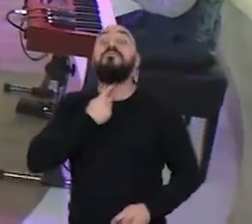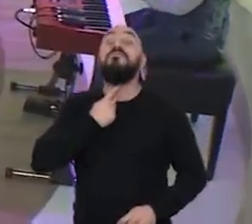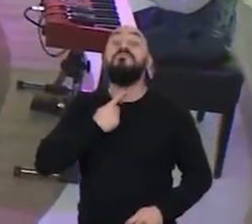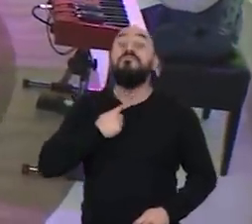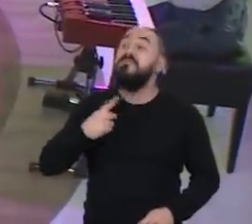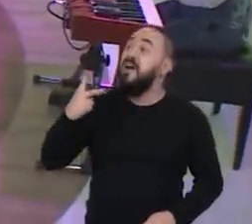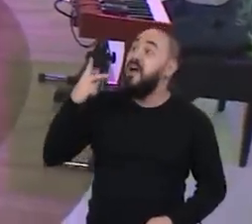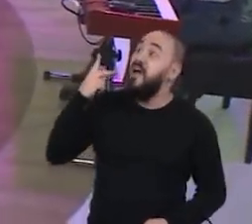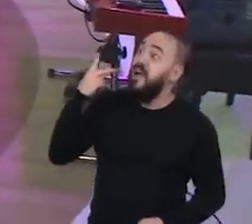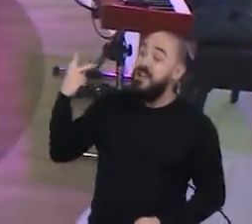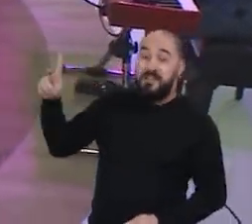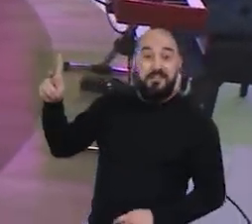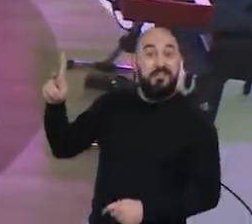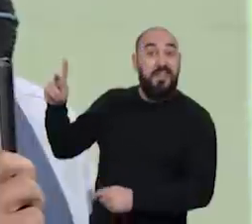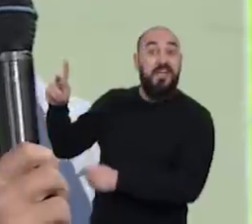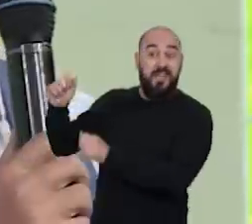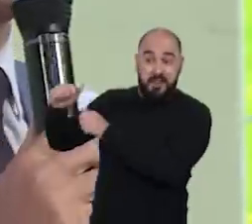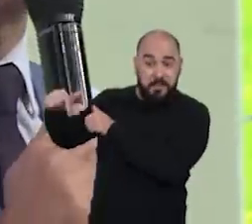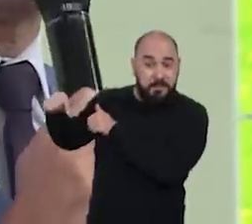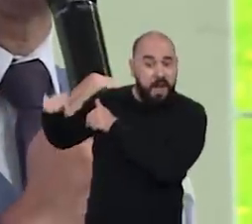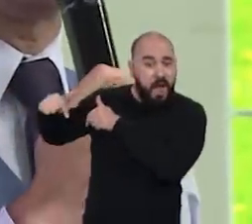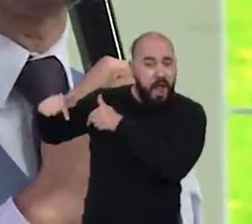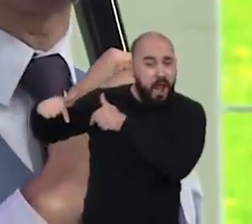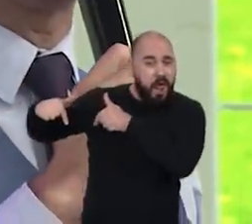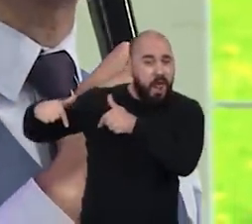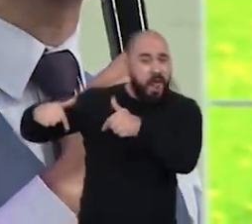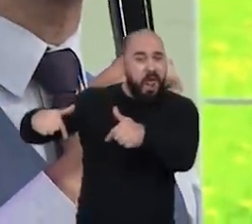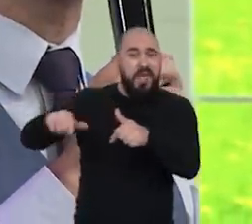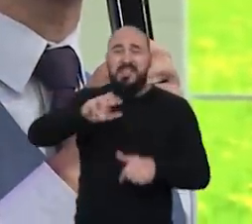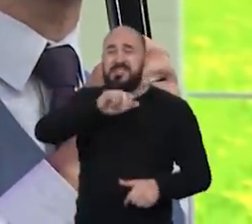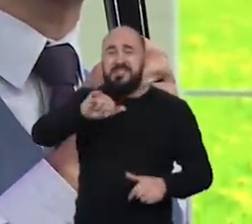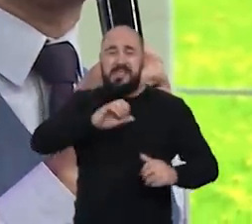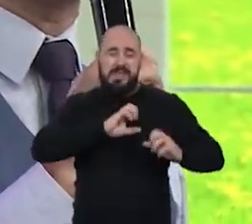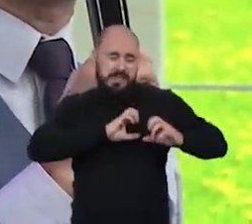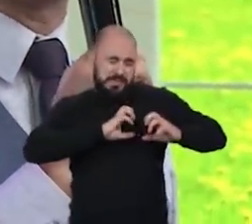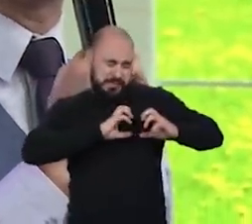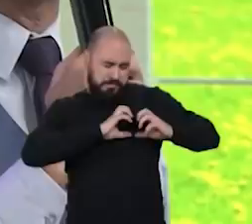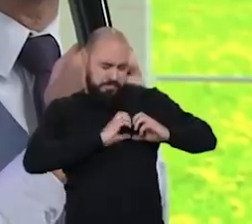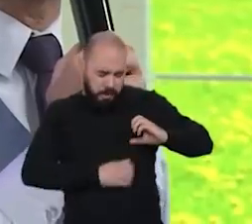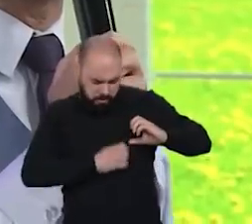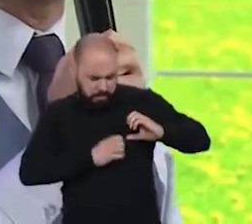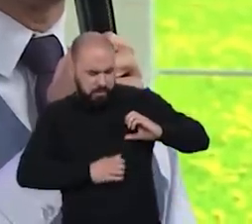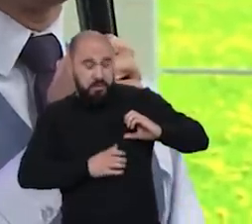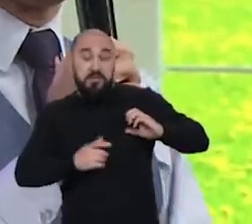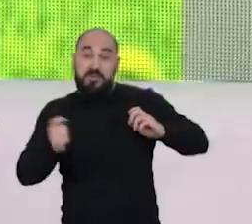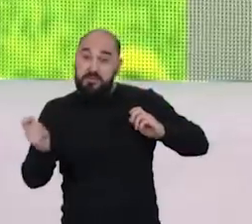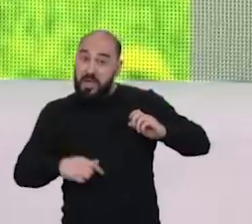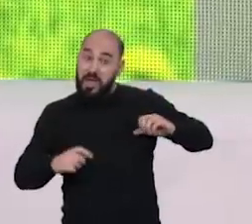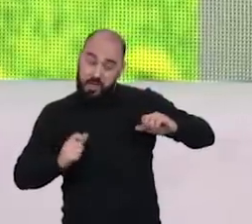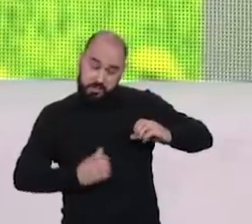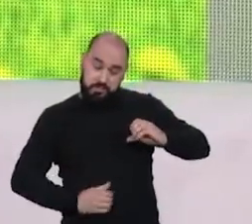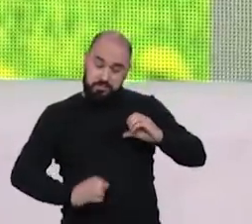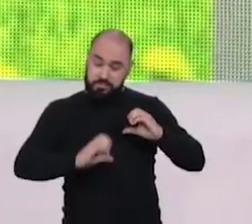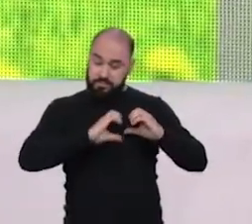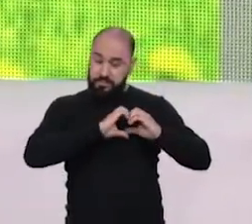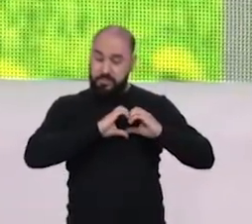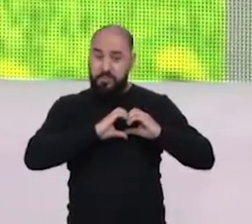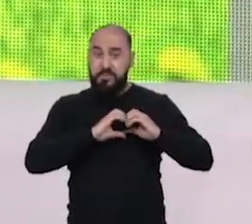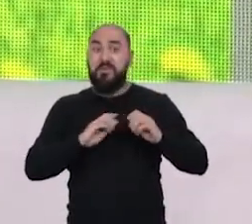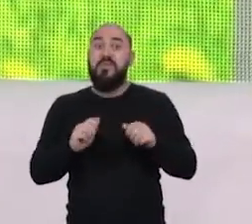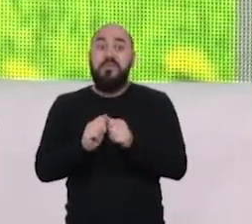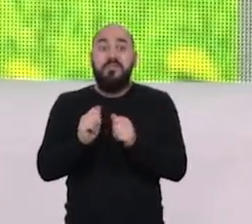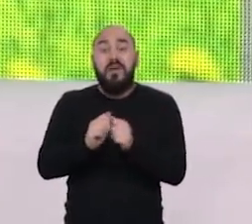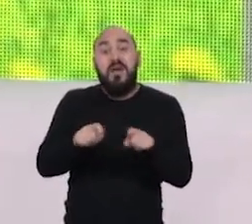seu querer. Junta os pedaços quebrados, faz até o